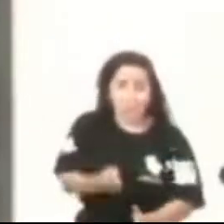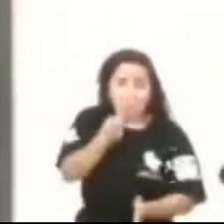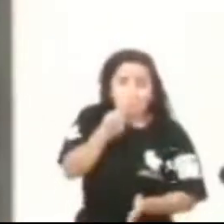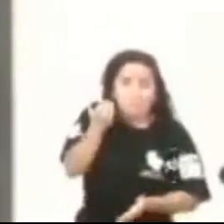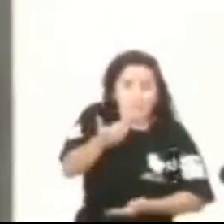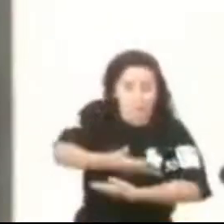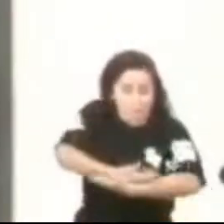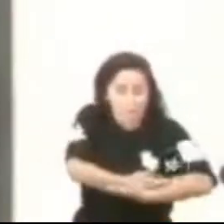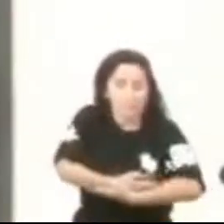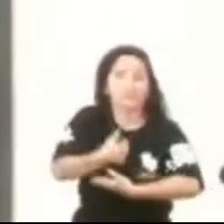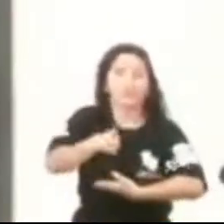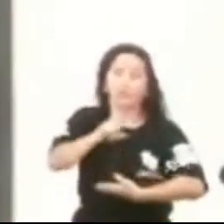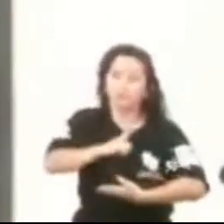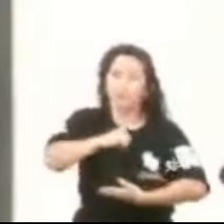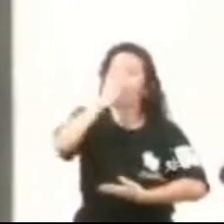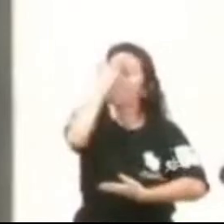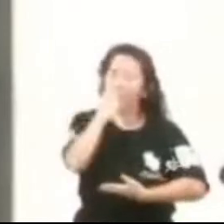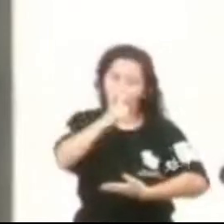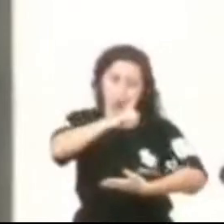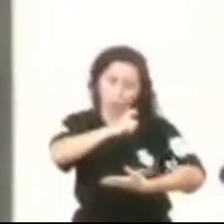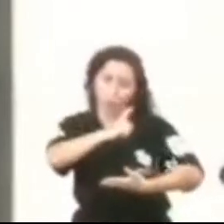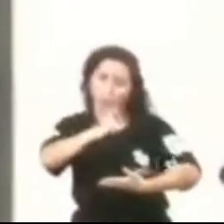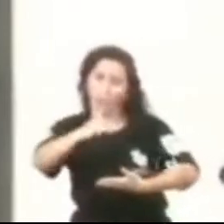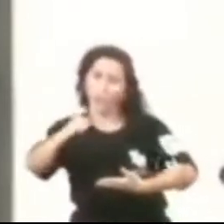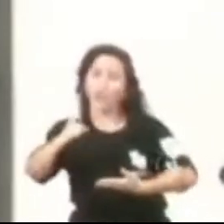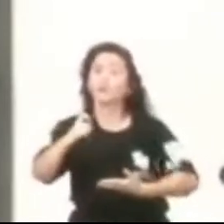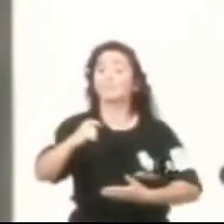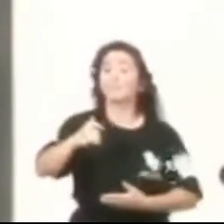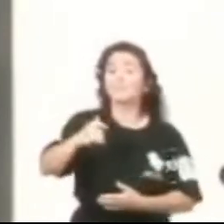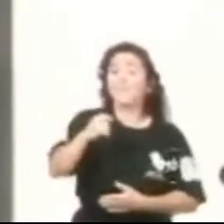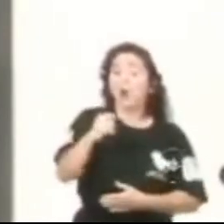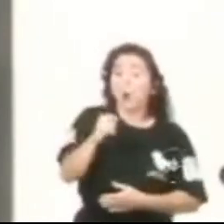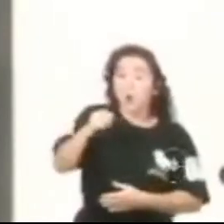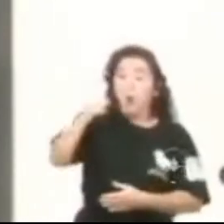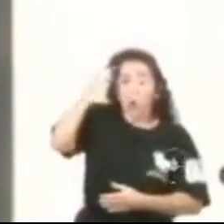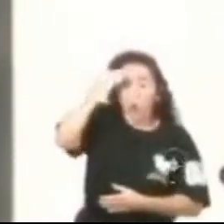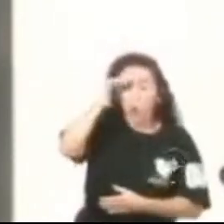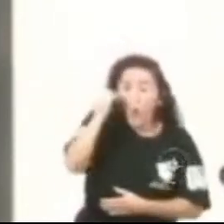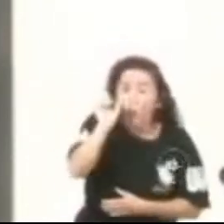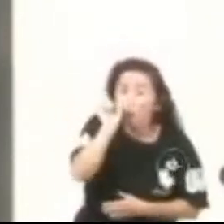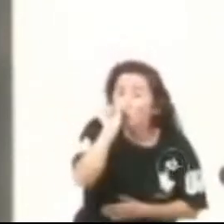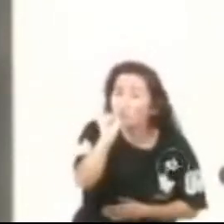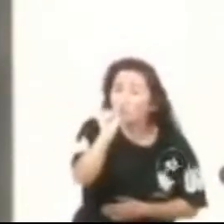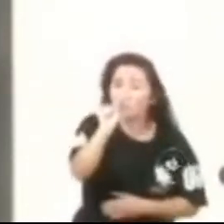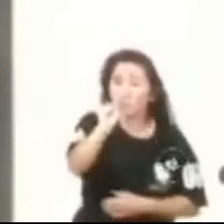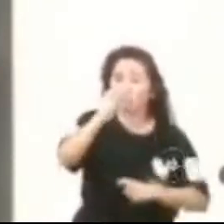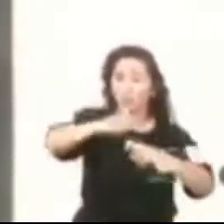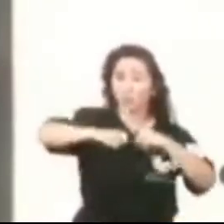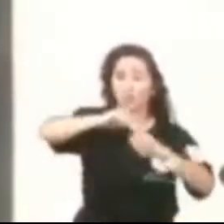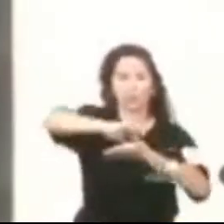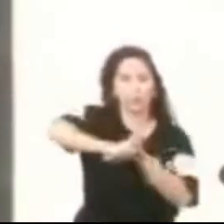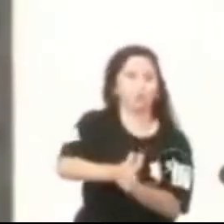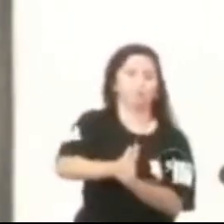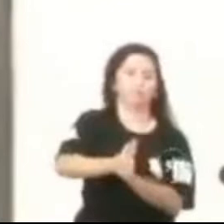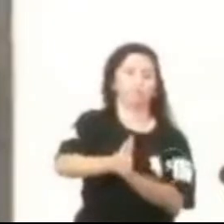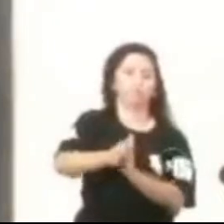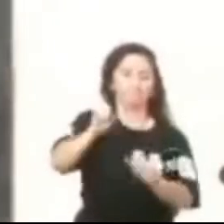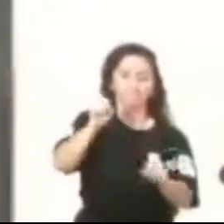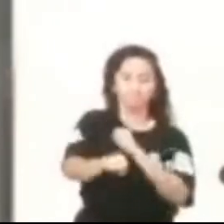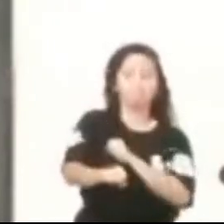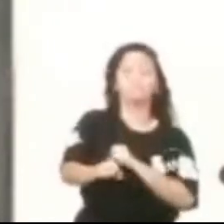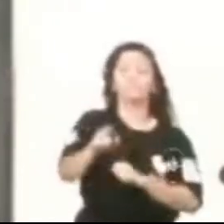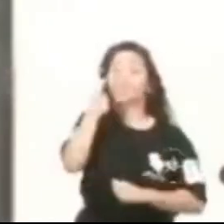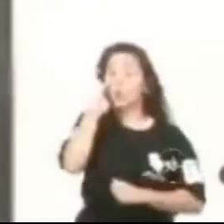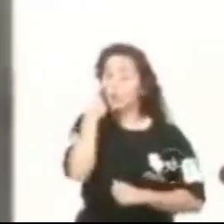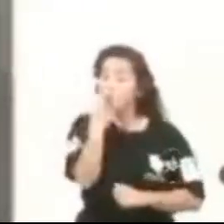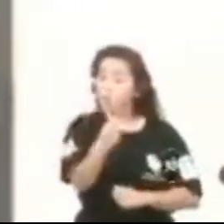Nós temos imagem lá no ministério, irmãos, de crianças de 8 dias sendo estupradas. Nós descobrimos que um vídeo de